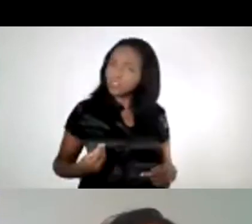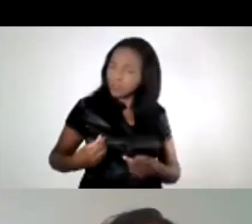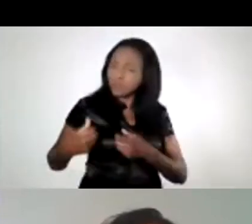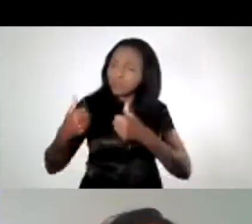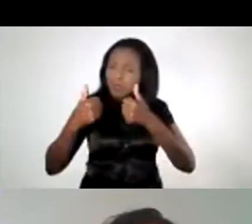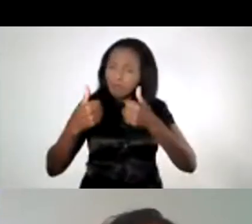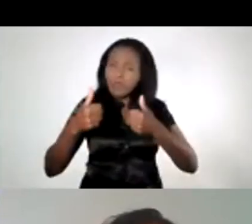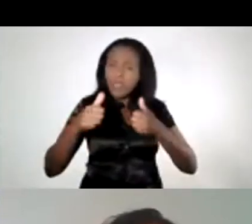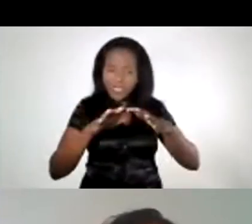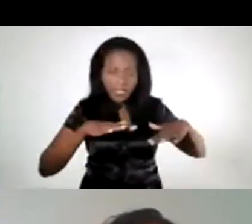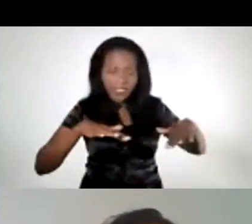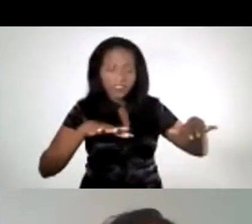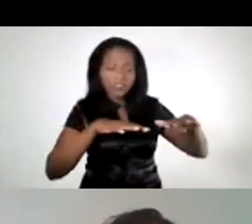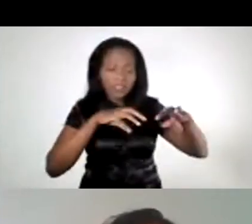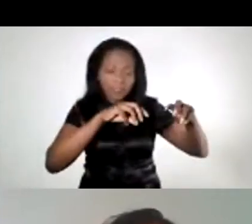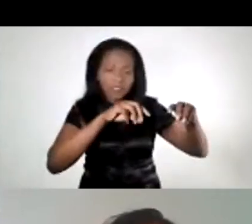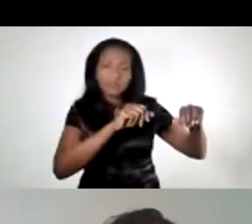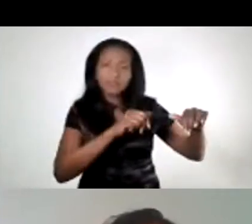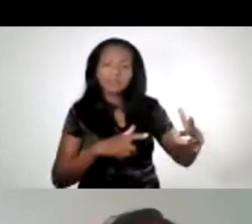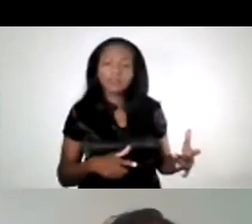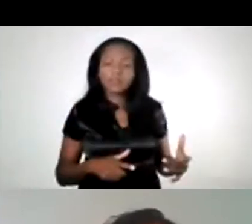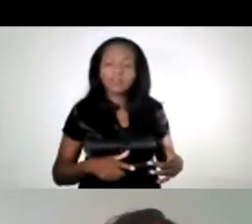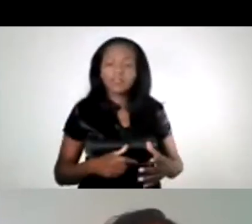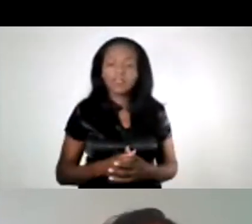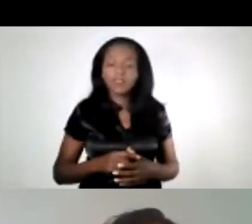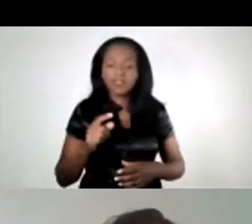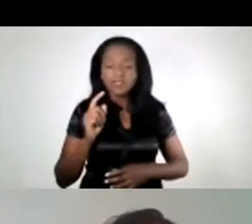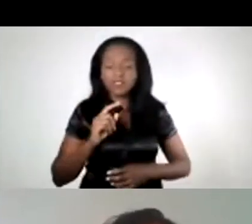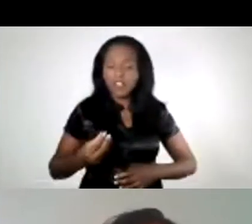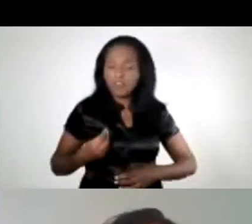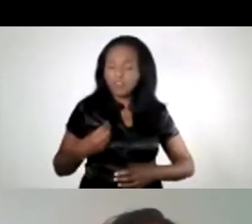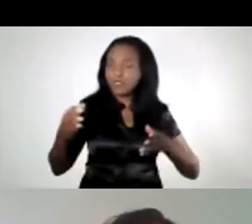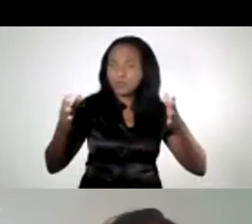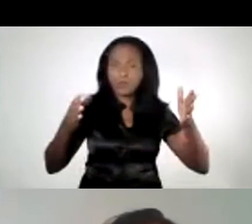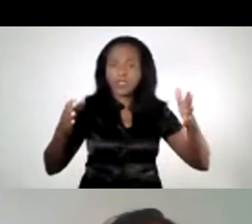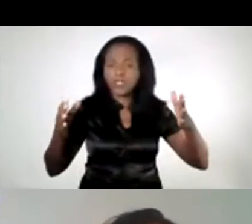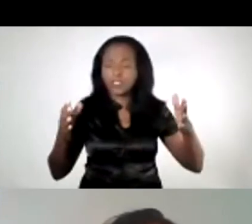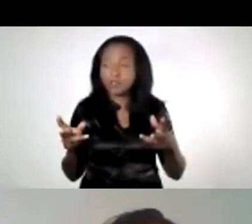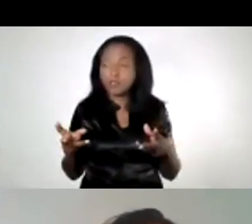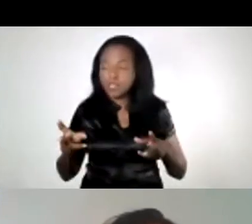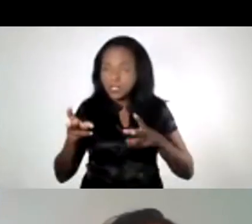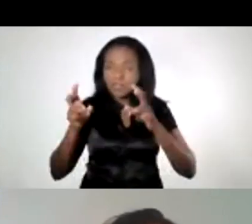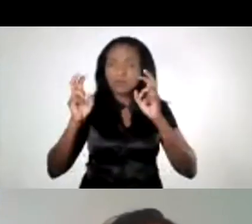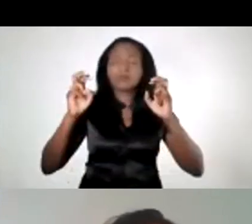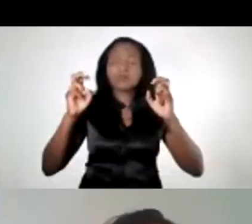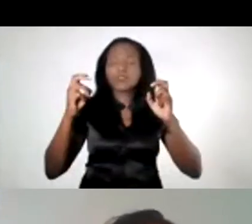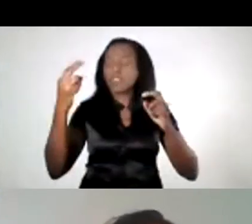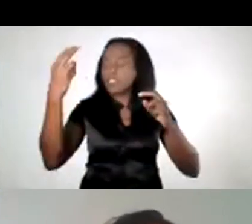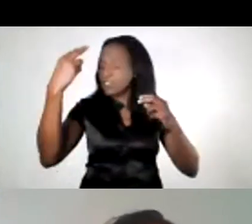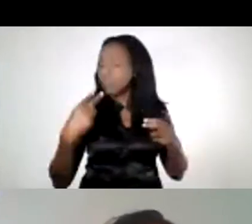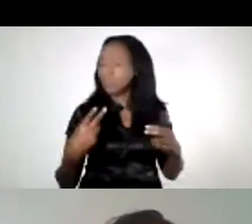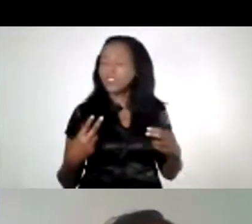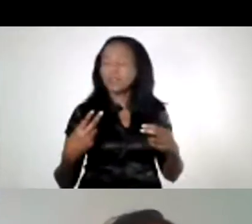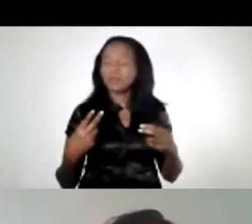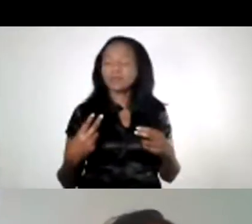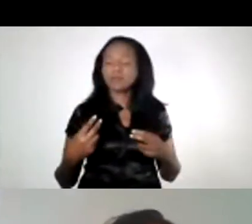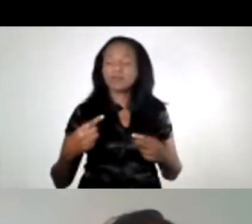e viver esse tempo de não alienação, esse tempo de que ele se perceber, dele se olhar e se ver